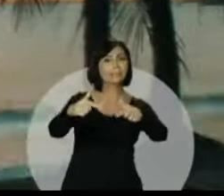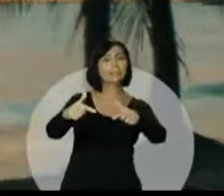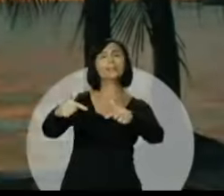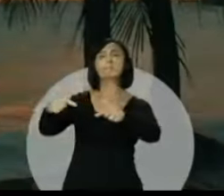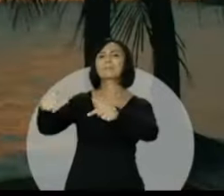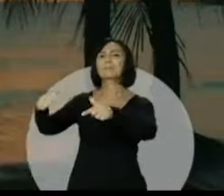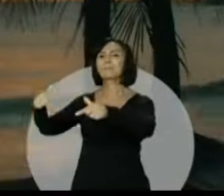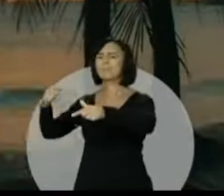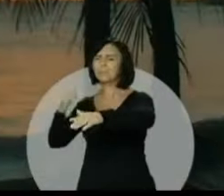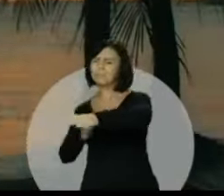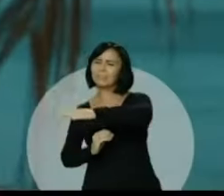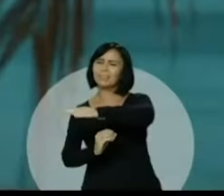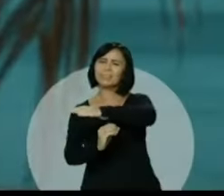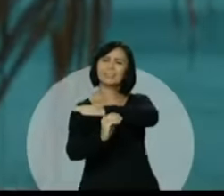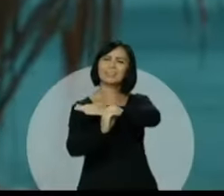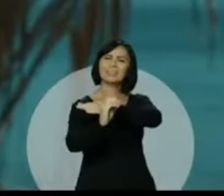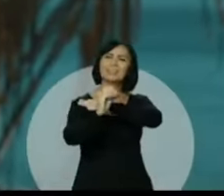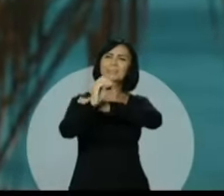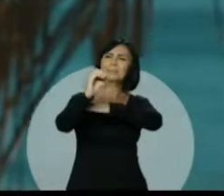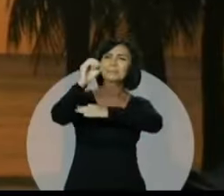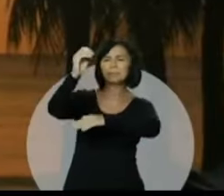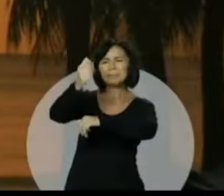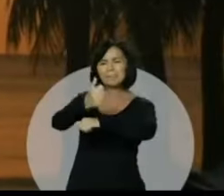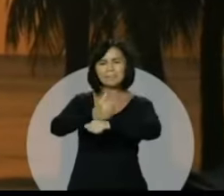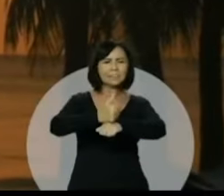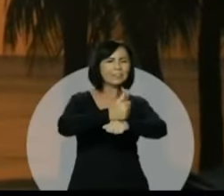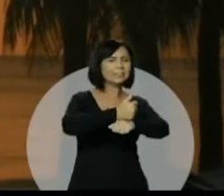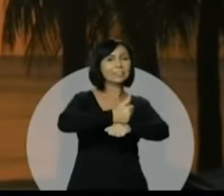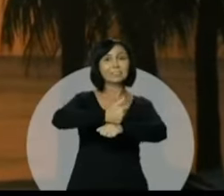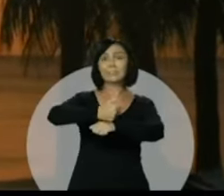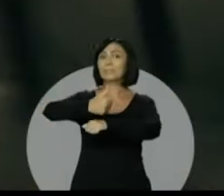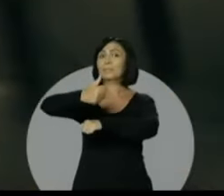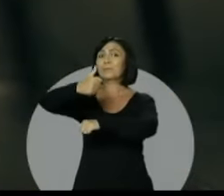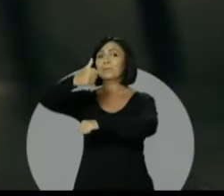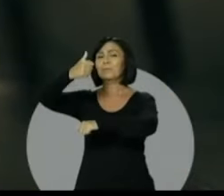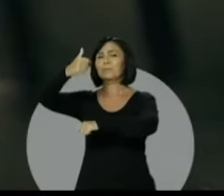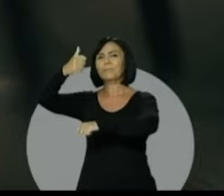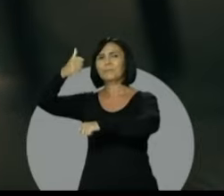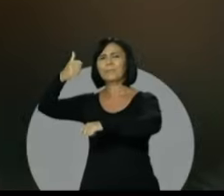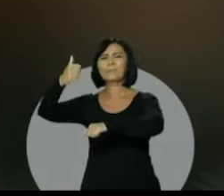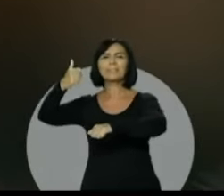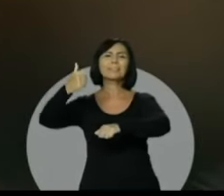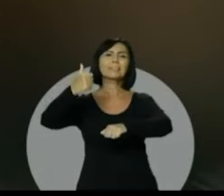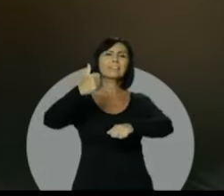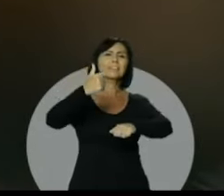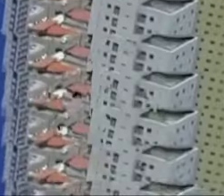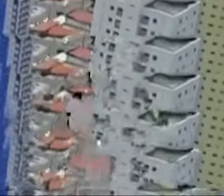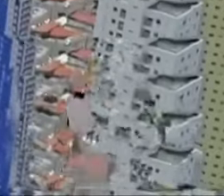lutas, teu sol nasce primeiro,